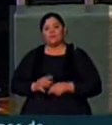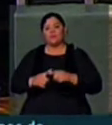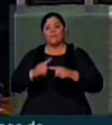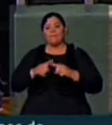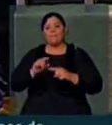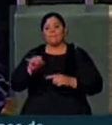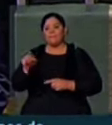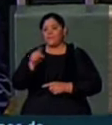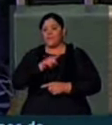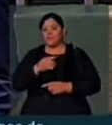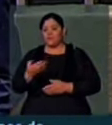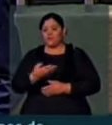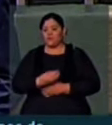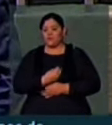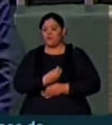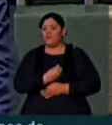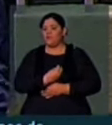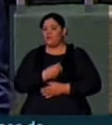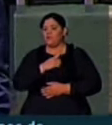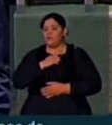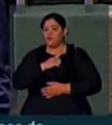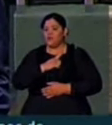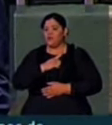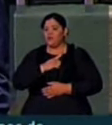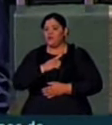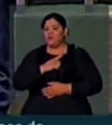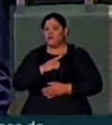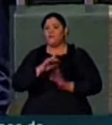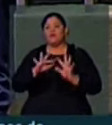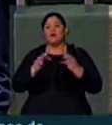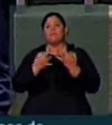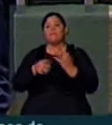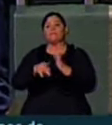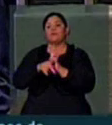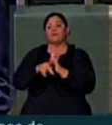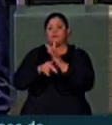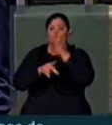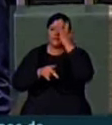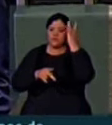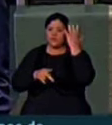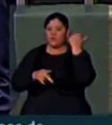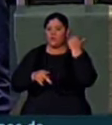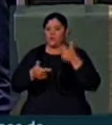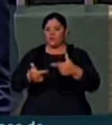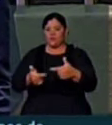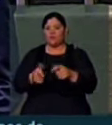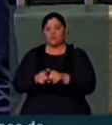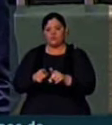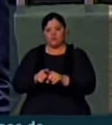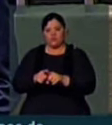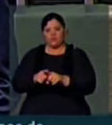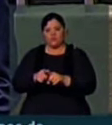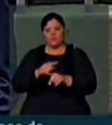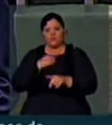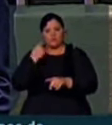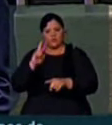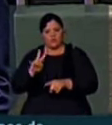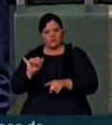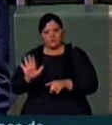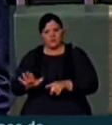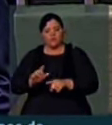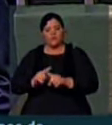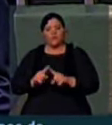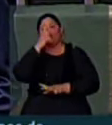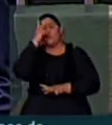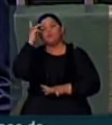de heróis daquela época, lutaram contra o nazismo, e em 1964, outros